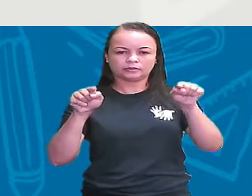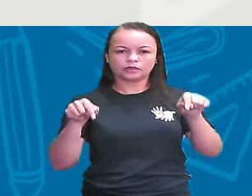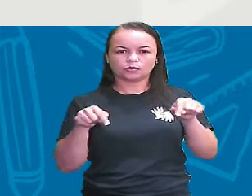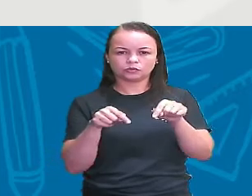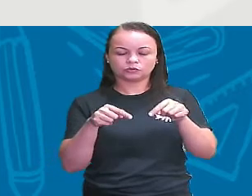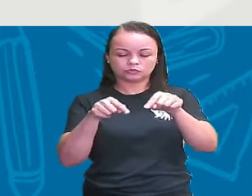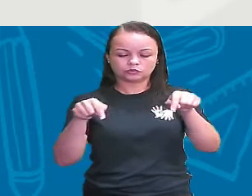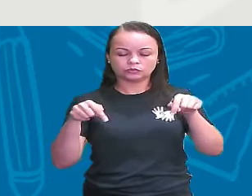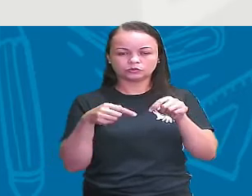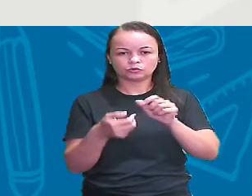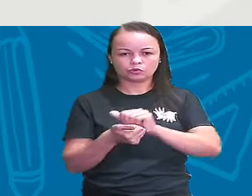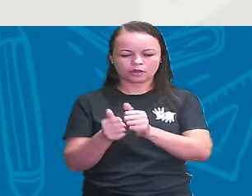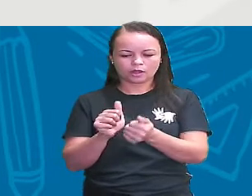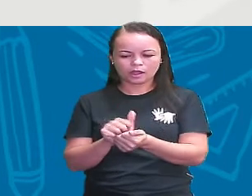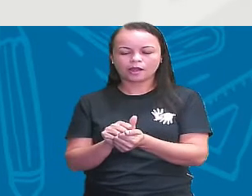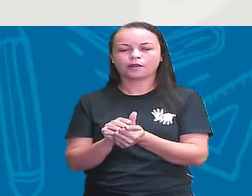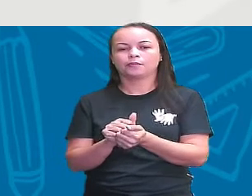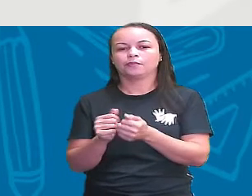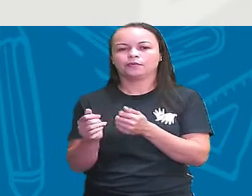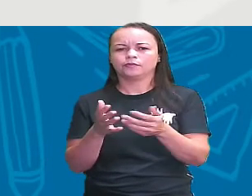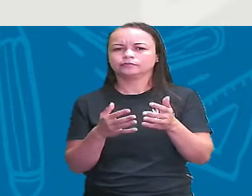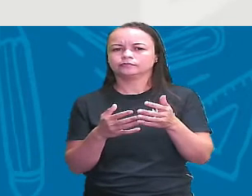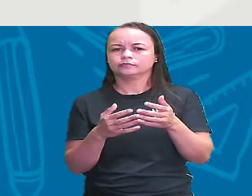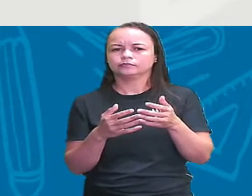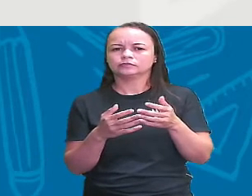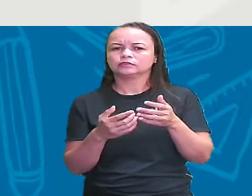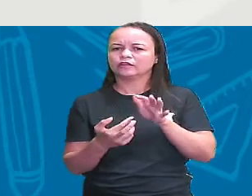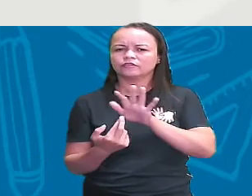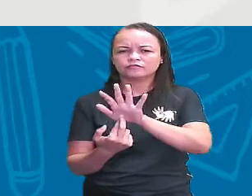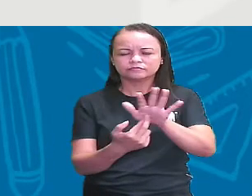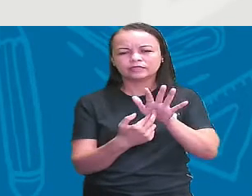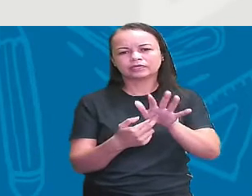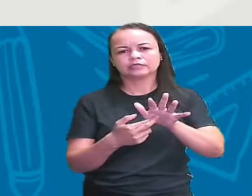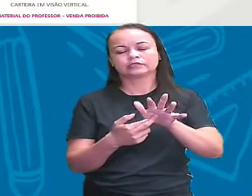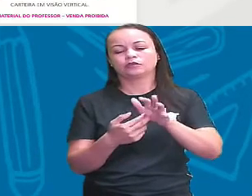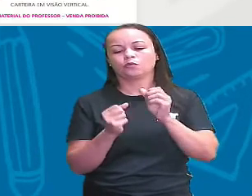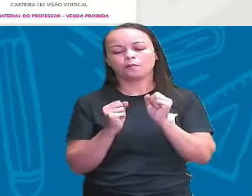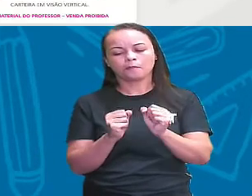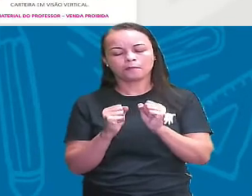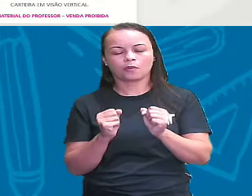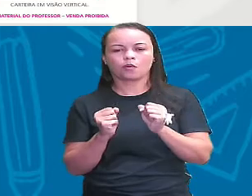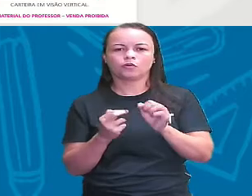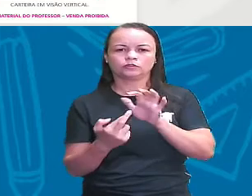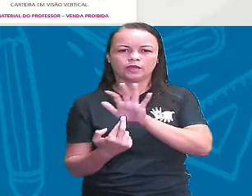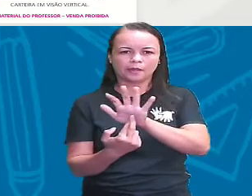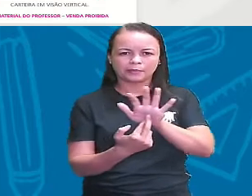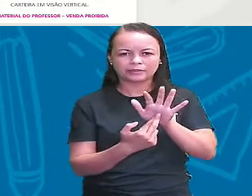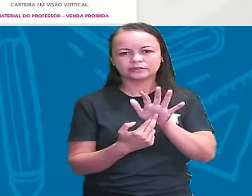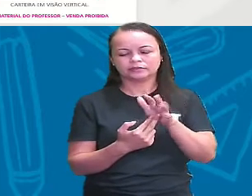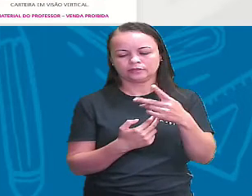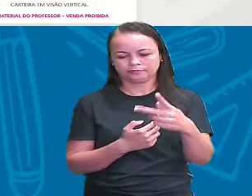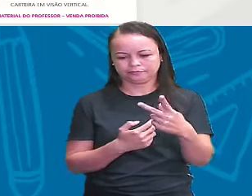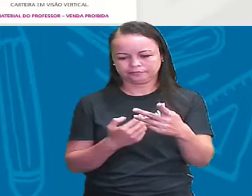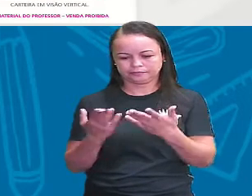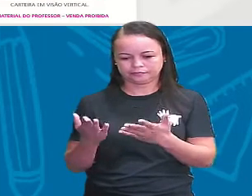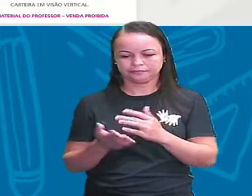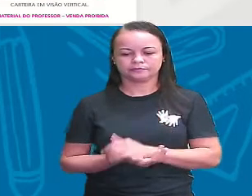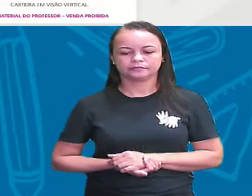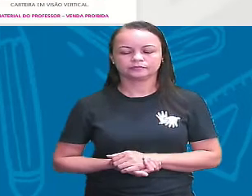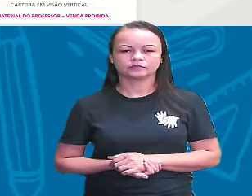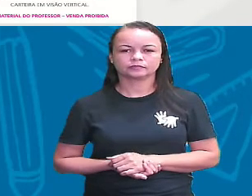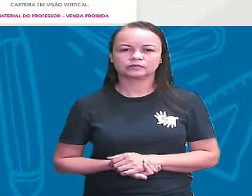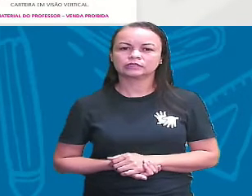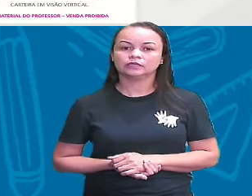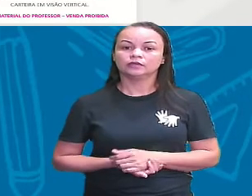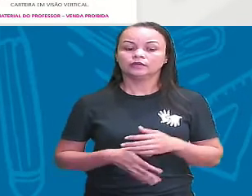campo. Tem várias situações de como você pode representar, certo? Esse espaço. E aí